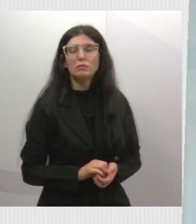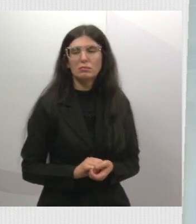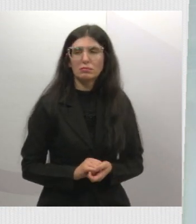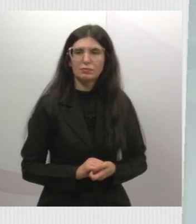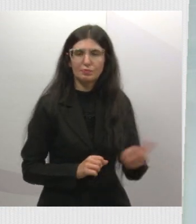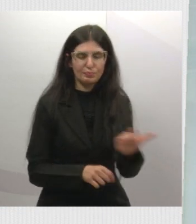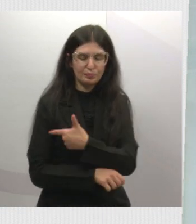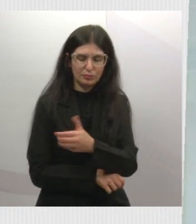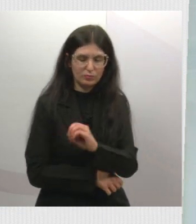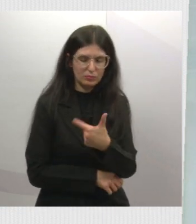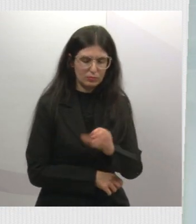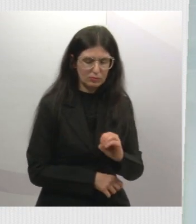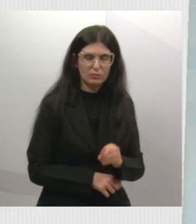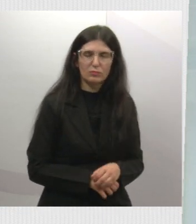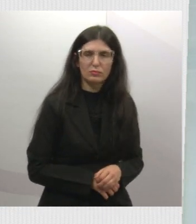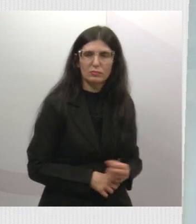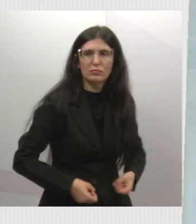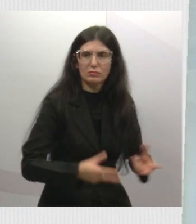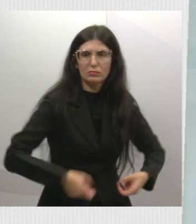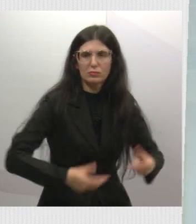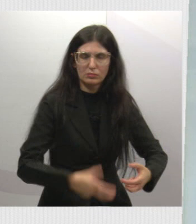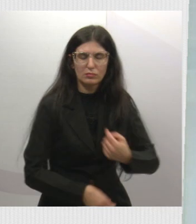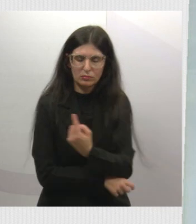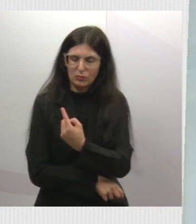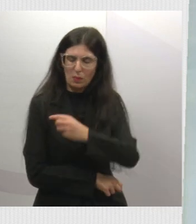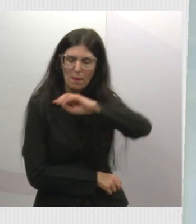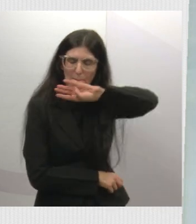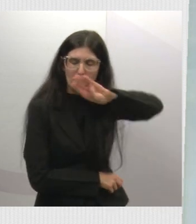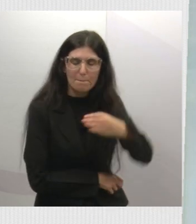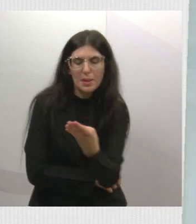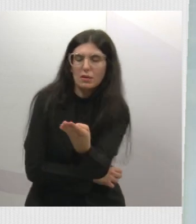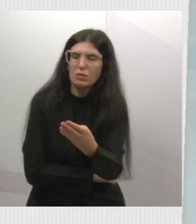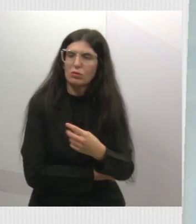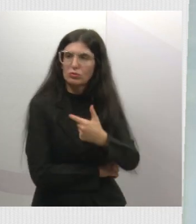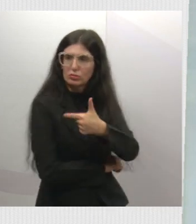para 2020 para o município foi de